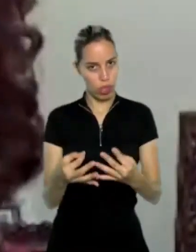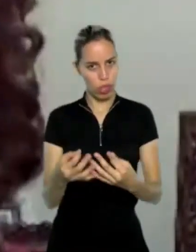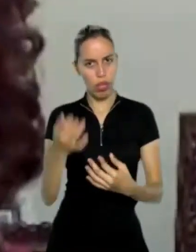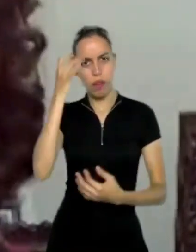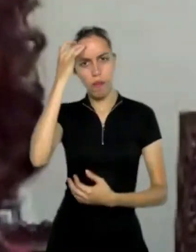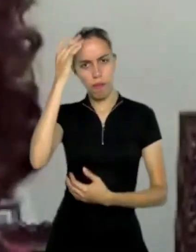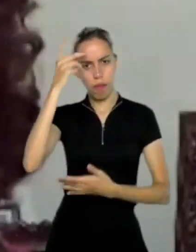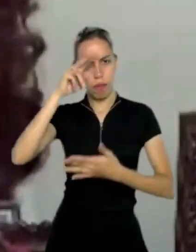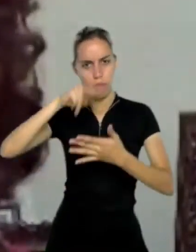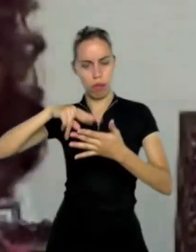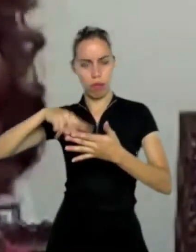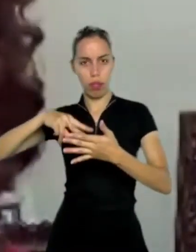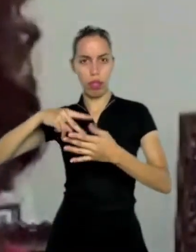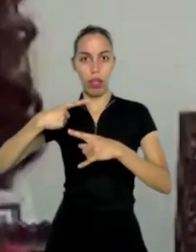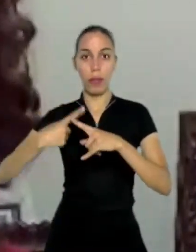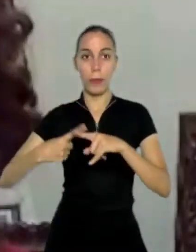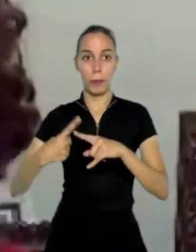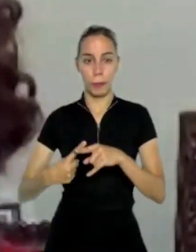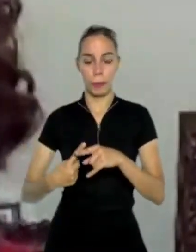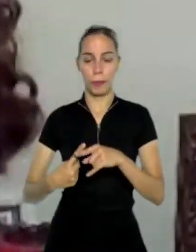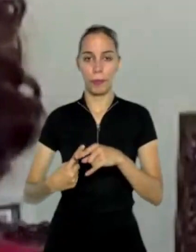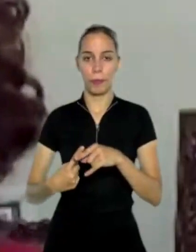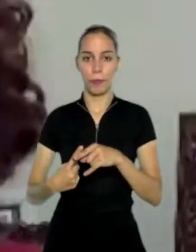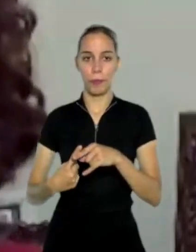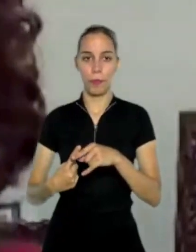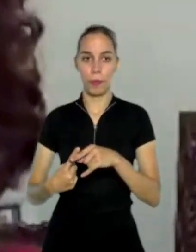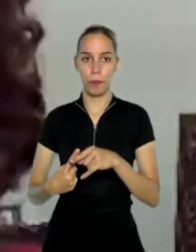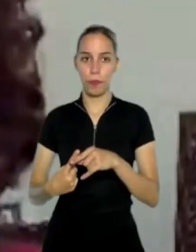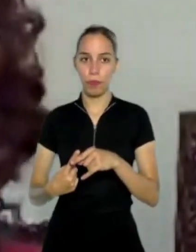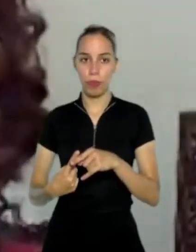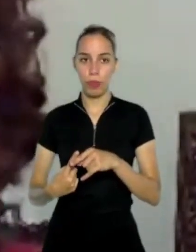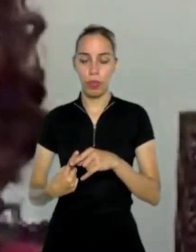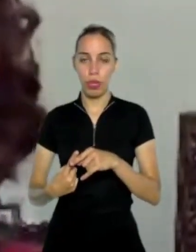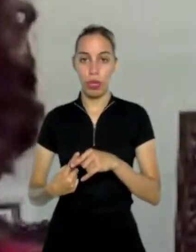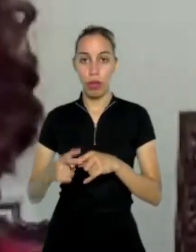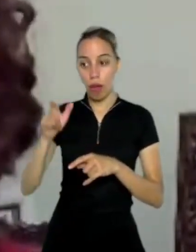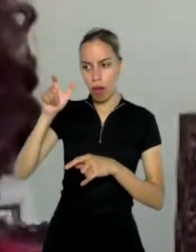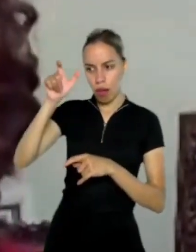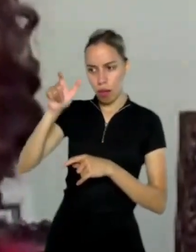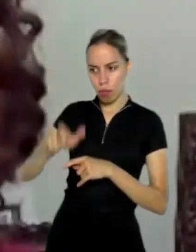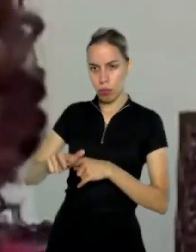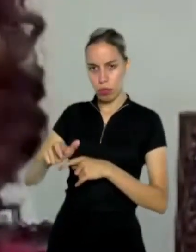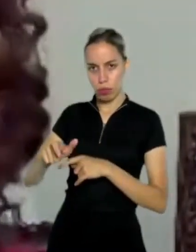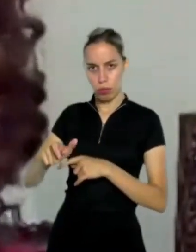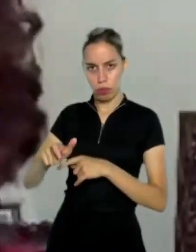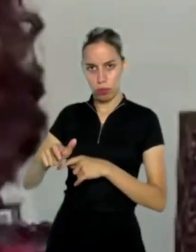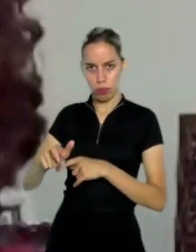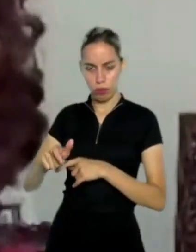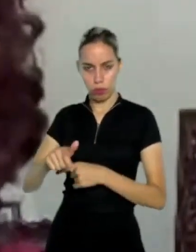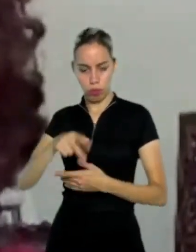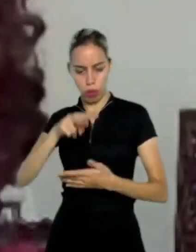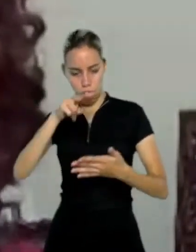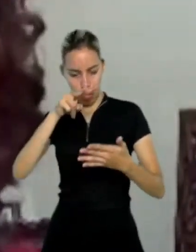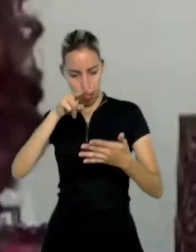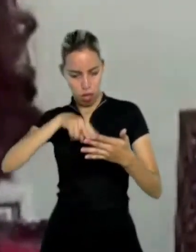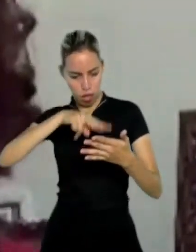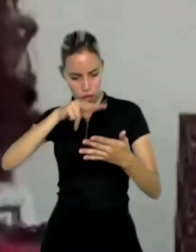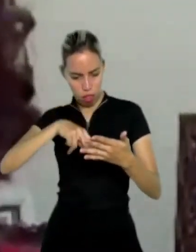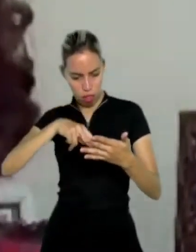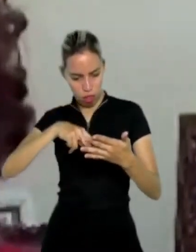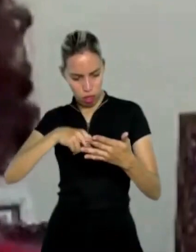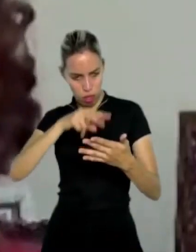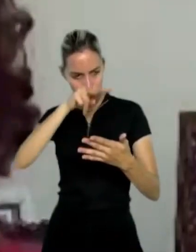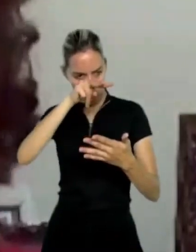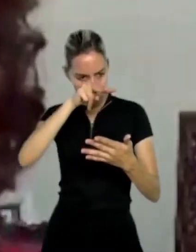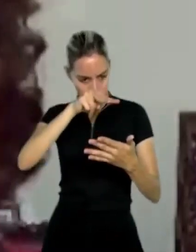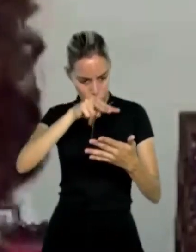ler, né? Porque o foco é sempre que o leitor termine a leitura, né? Que ele comece e termine a leitura, que seja uma